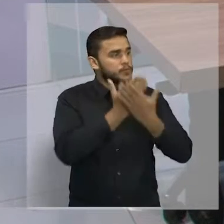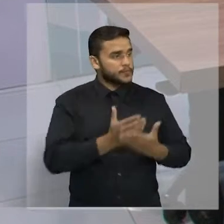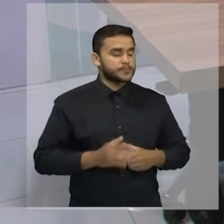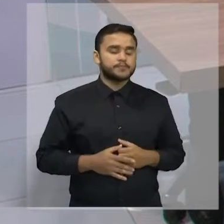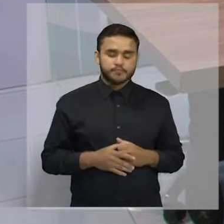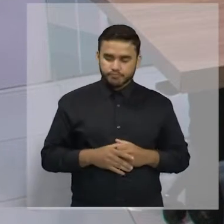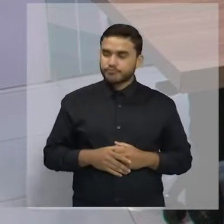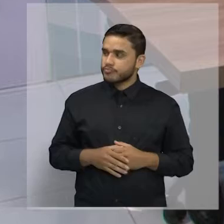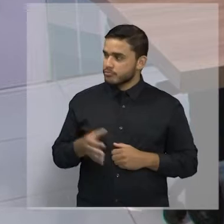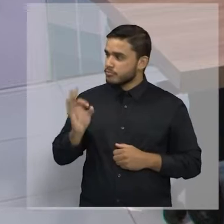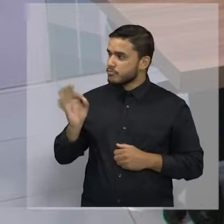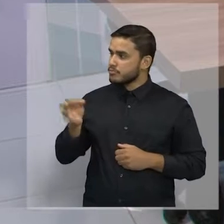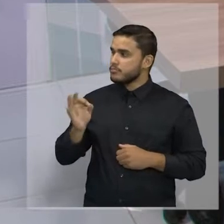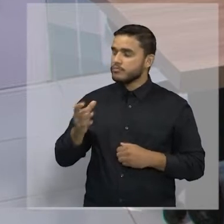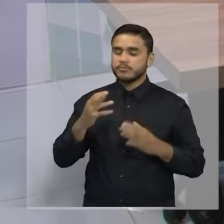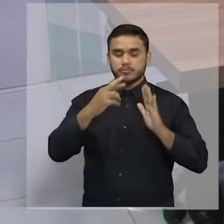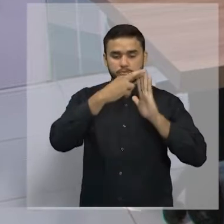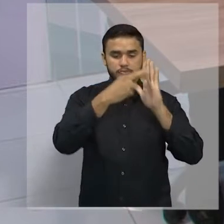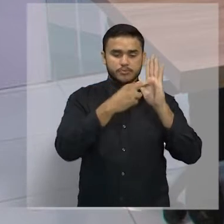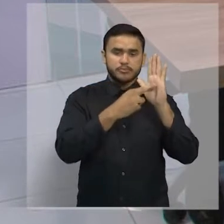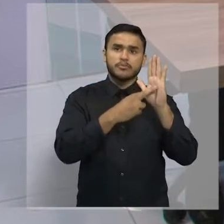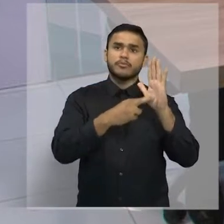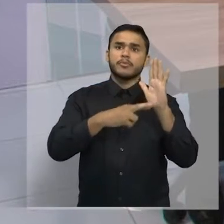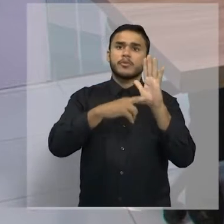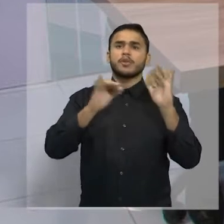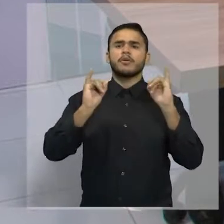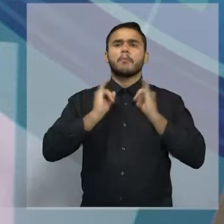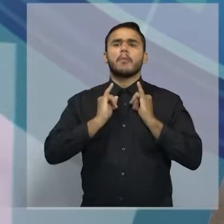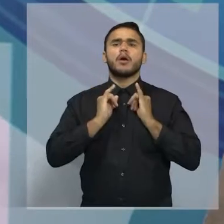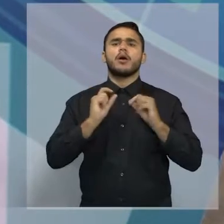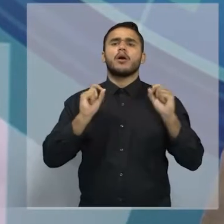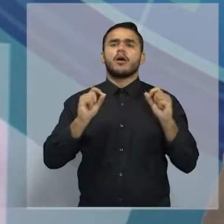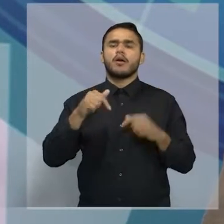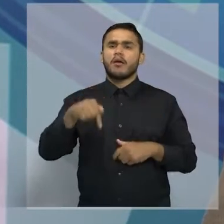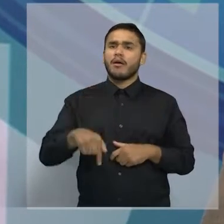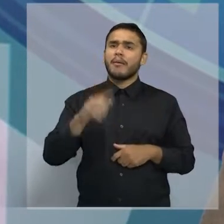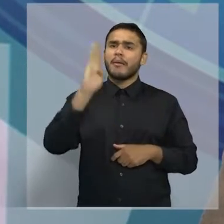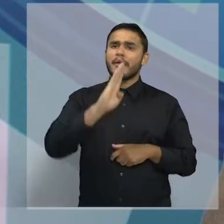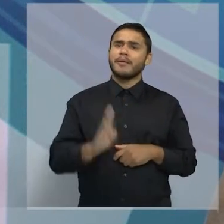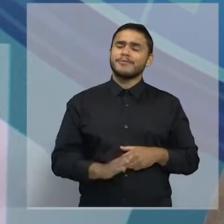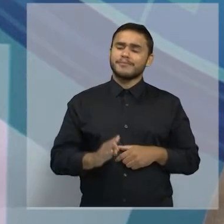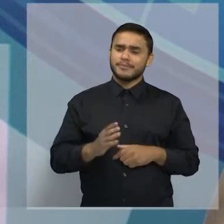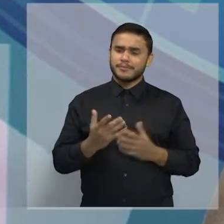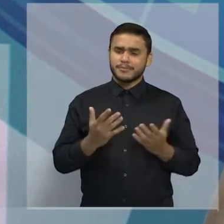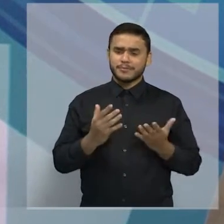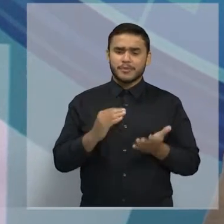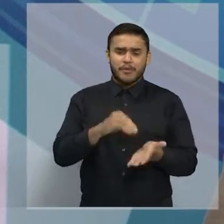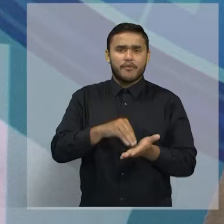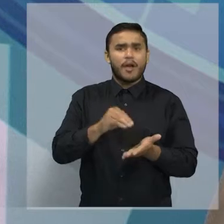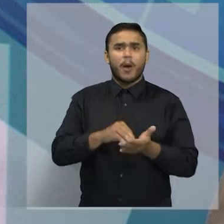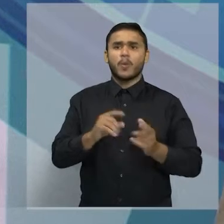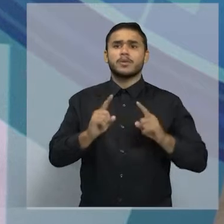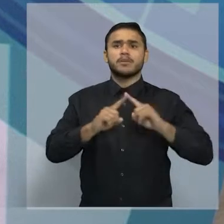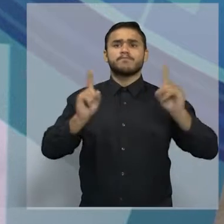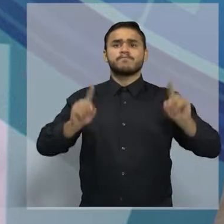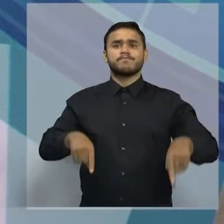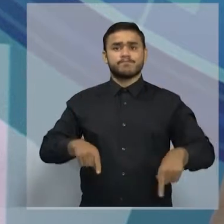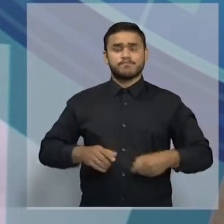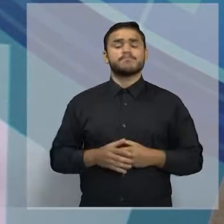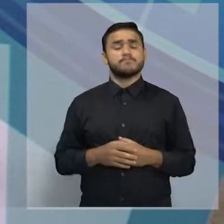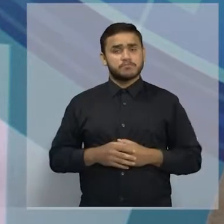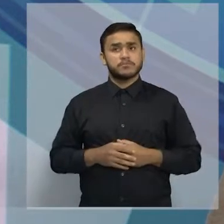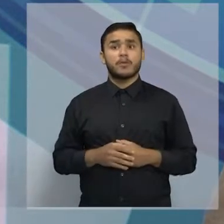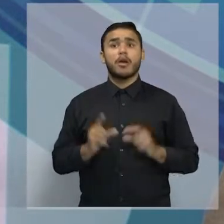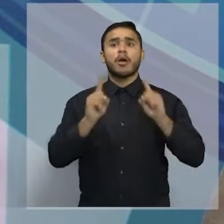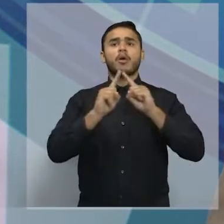nossa discussão sobre a Previdência, o Brasil há muito tempo perdeu a capacidade de planejar. O que é planejar?